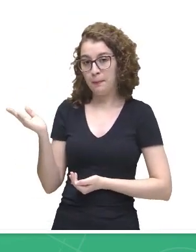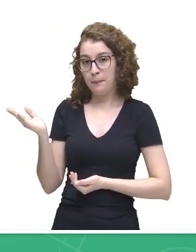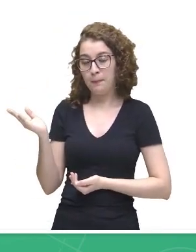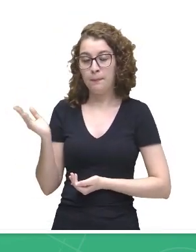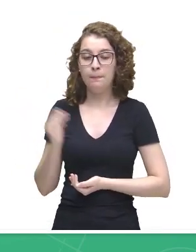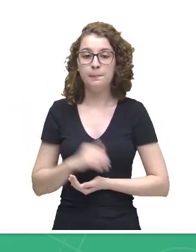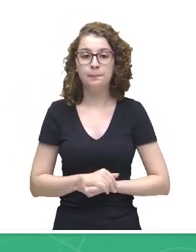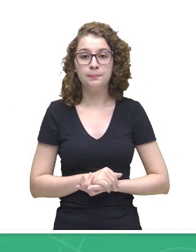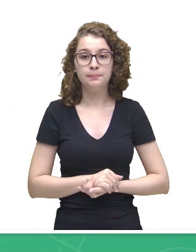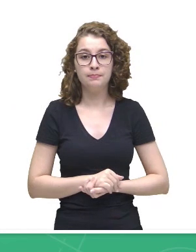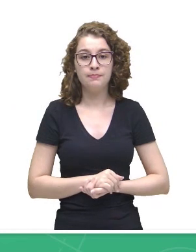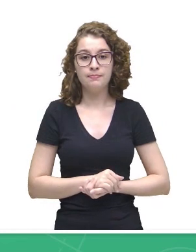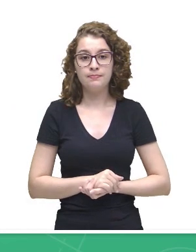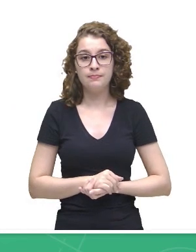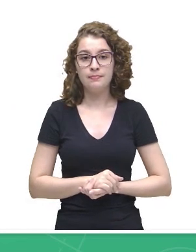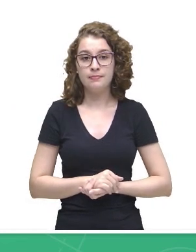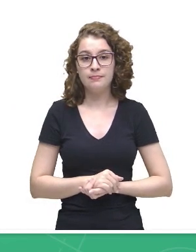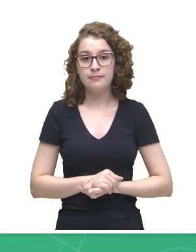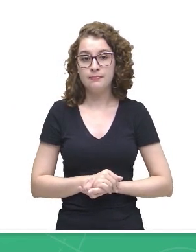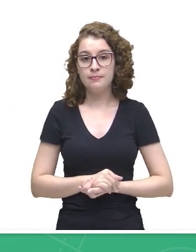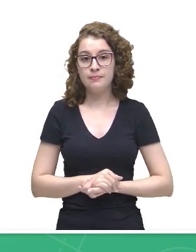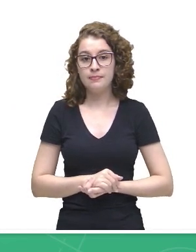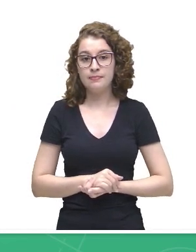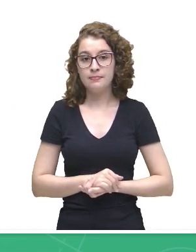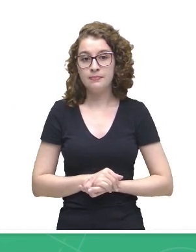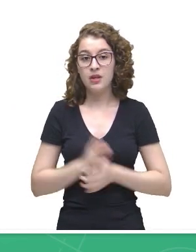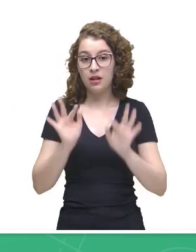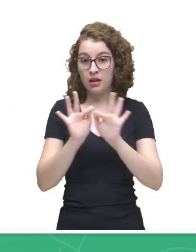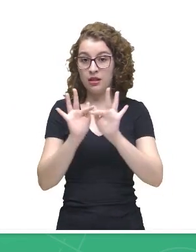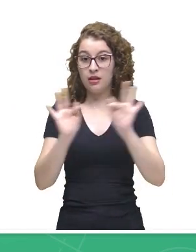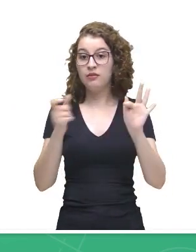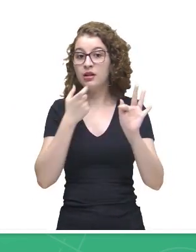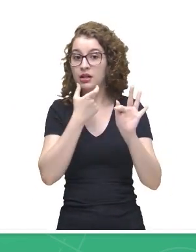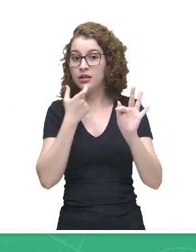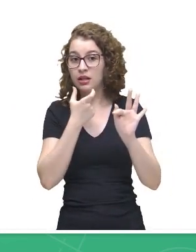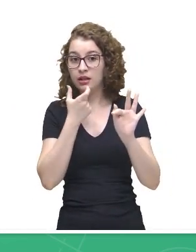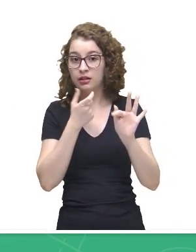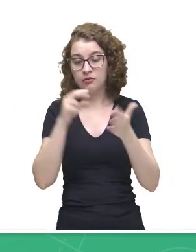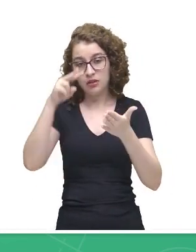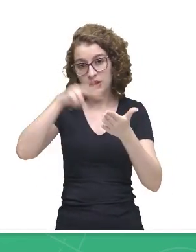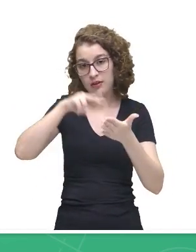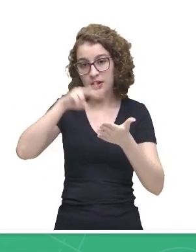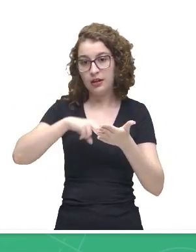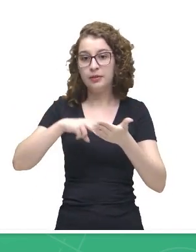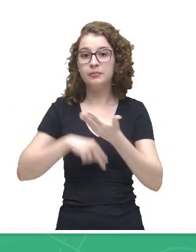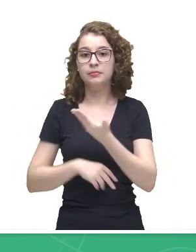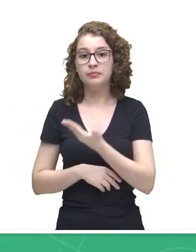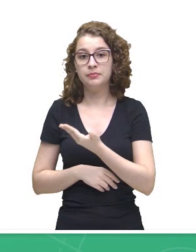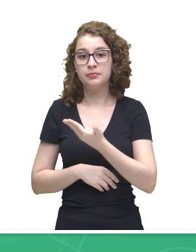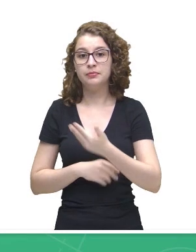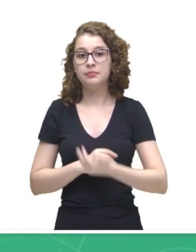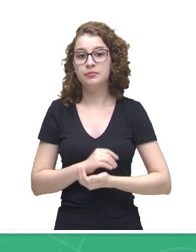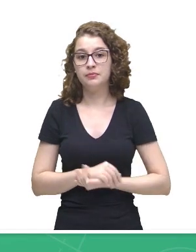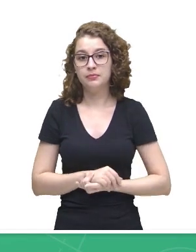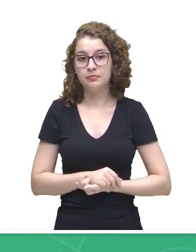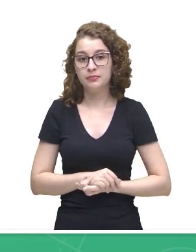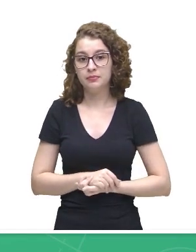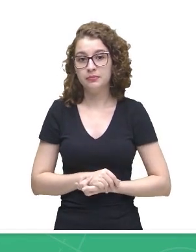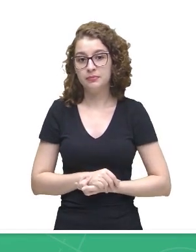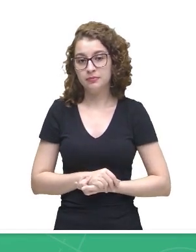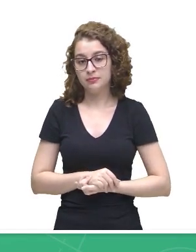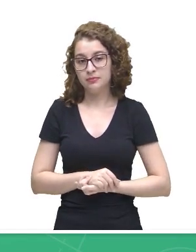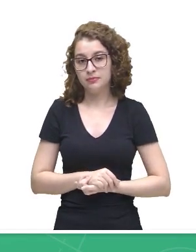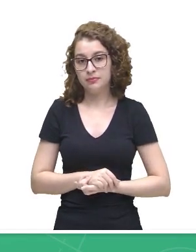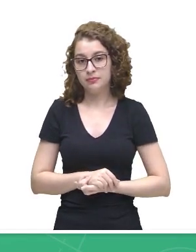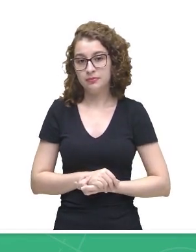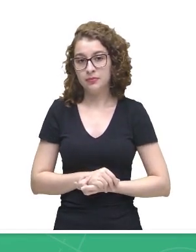vou já falar para vocês, que é o seguinte. My car was not working properly. Um espaço aqui.